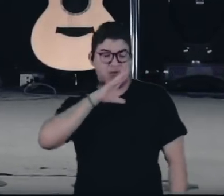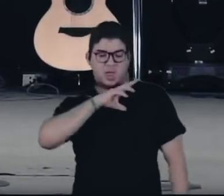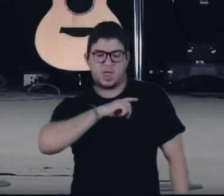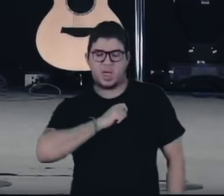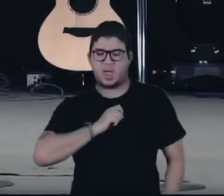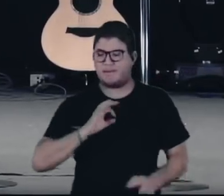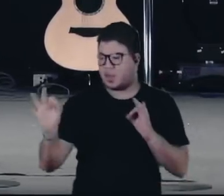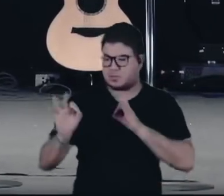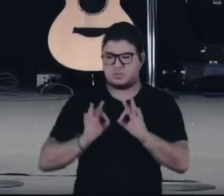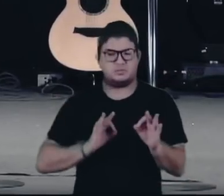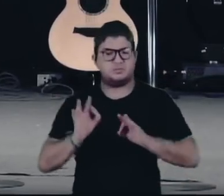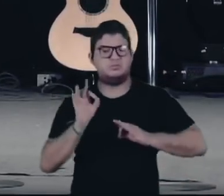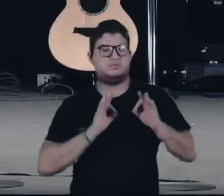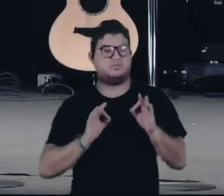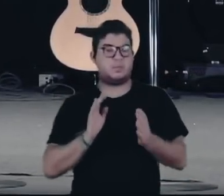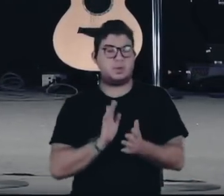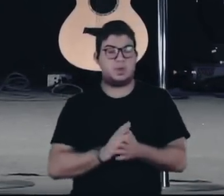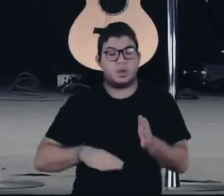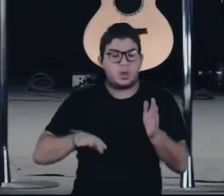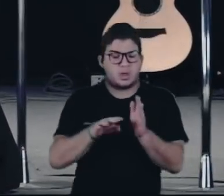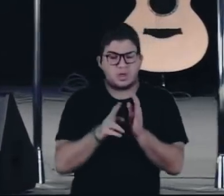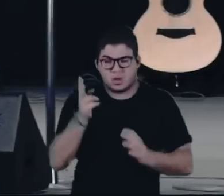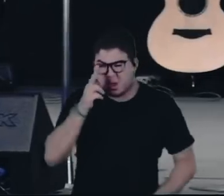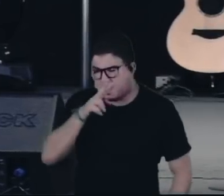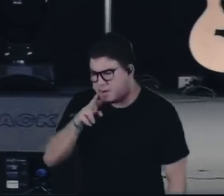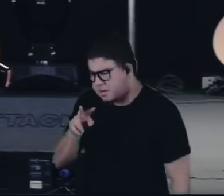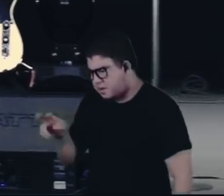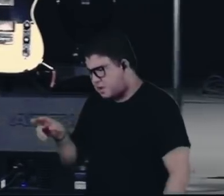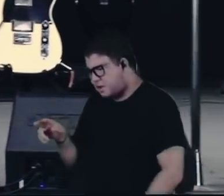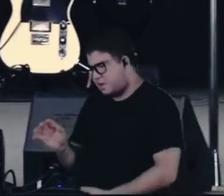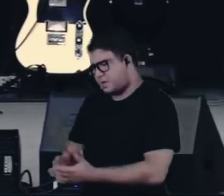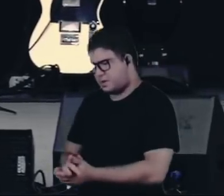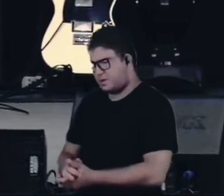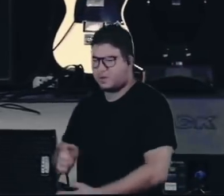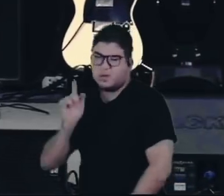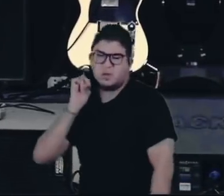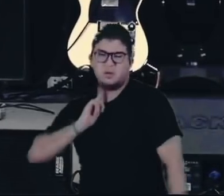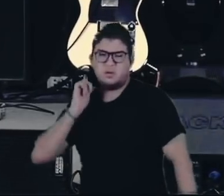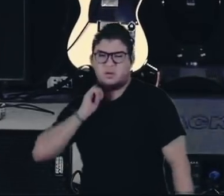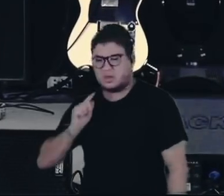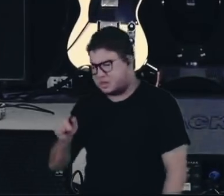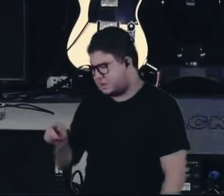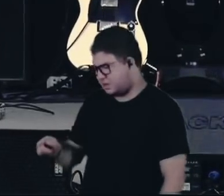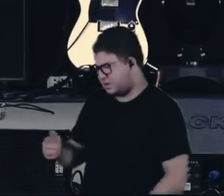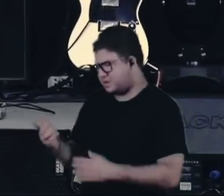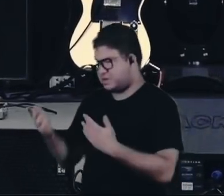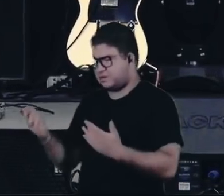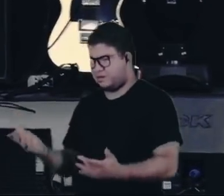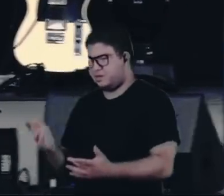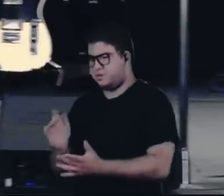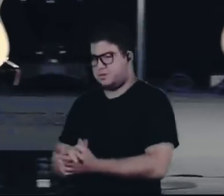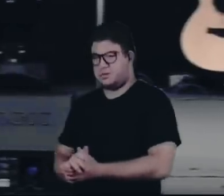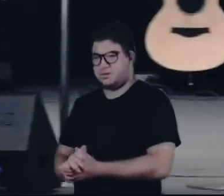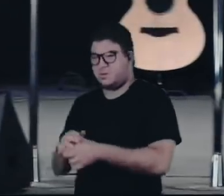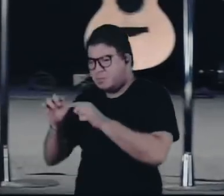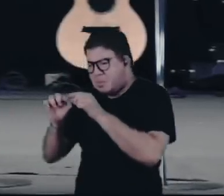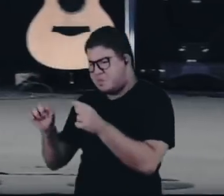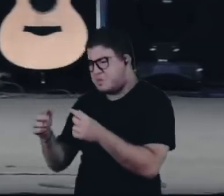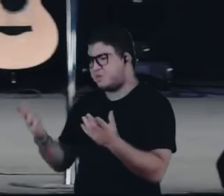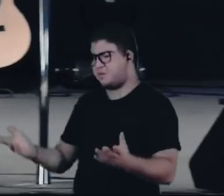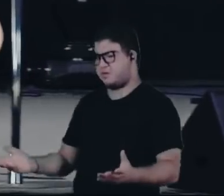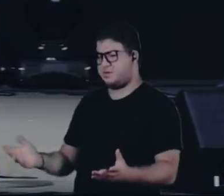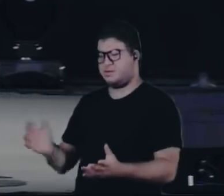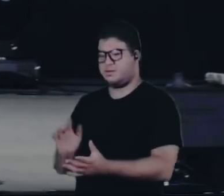limpeza, ama. E aí chega e vê uma poeirinha de nada, ou um papelzinho no